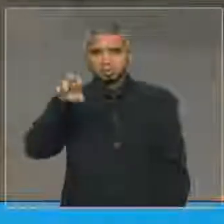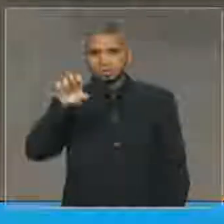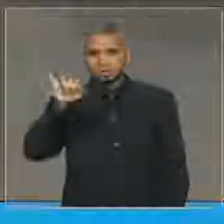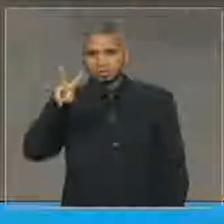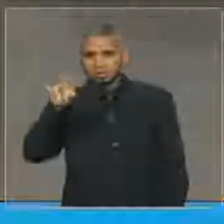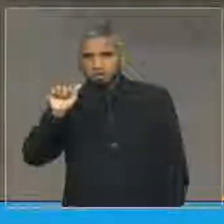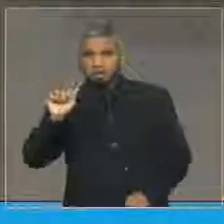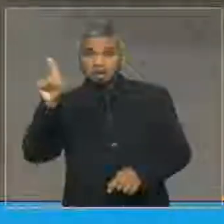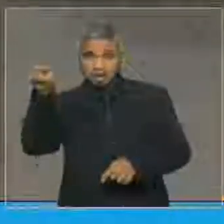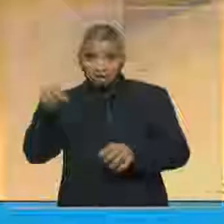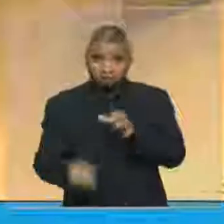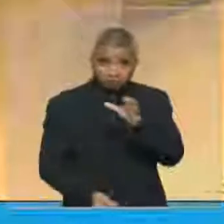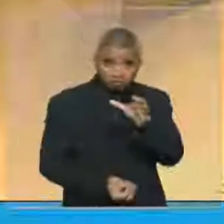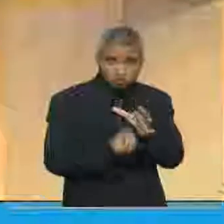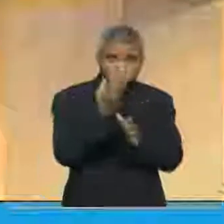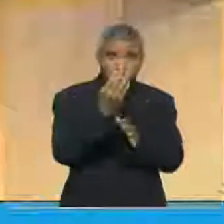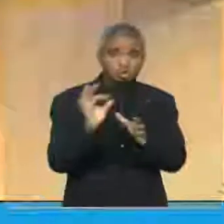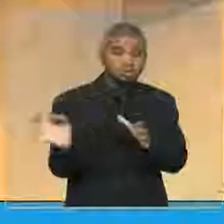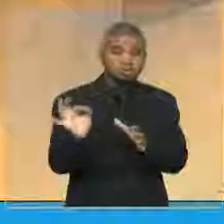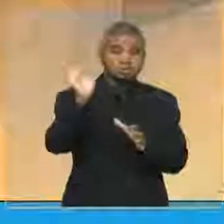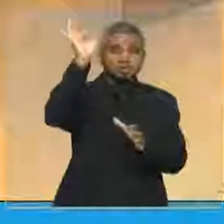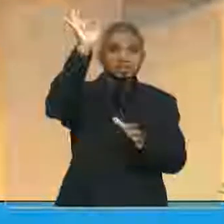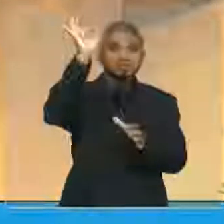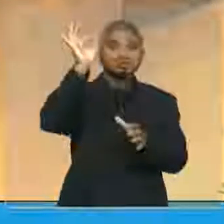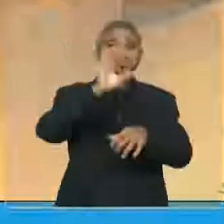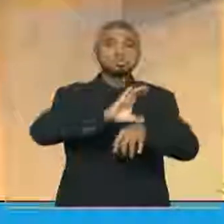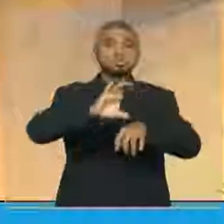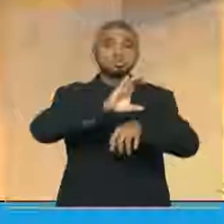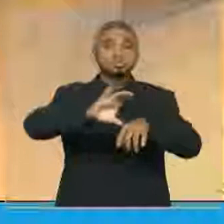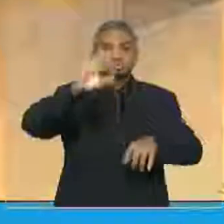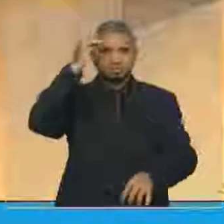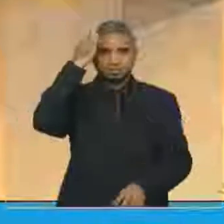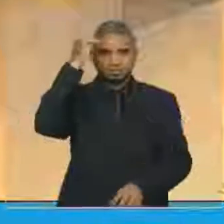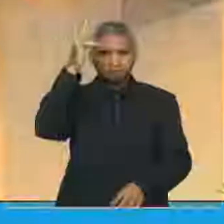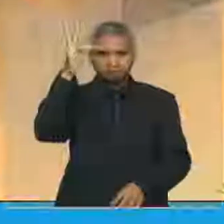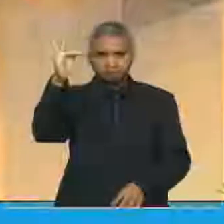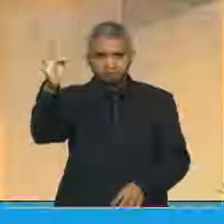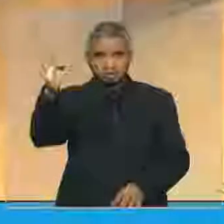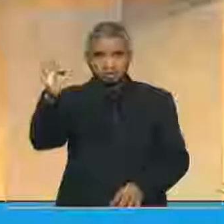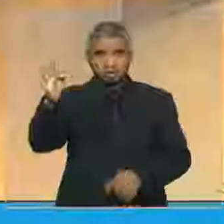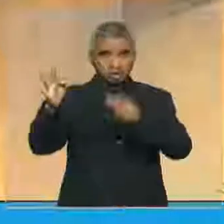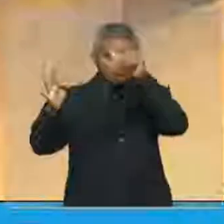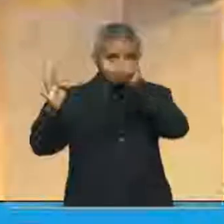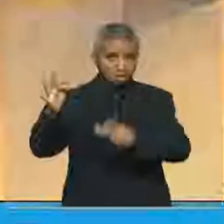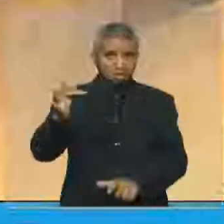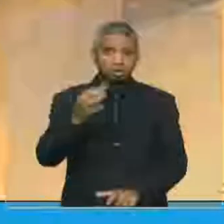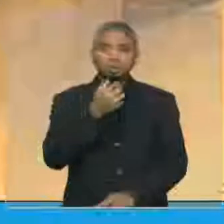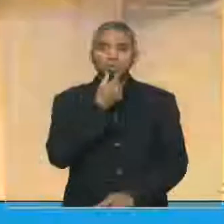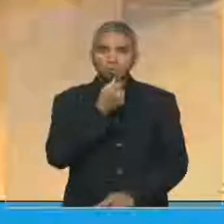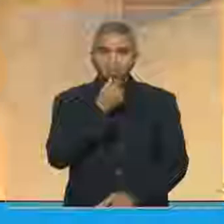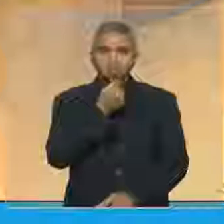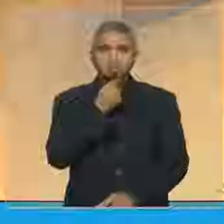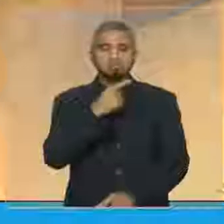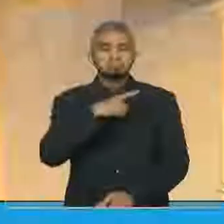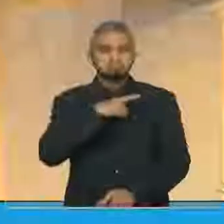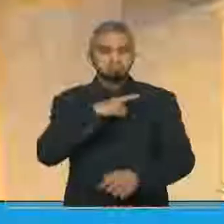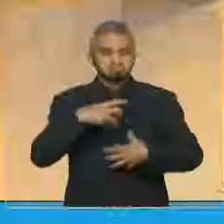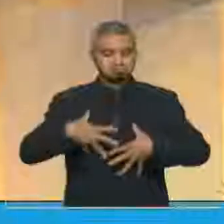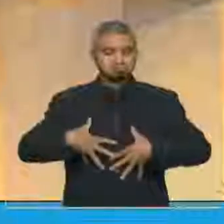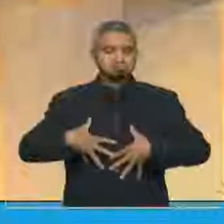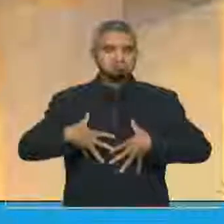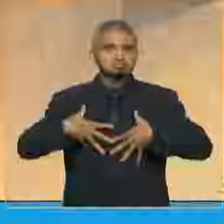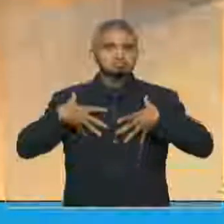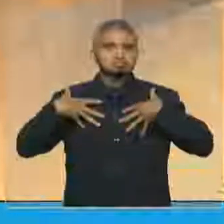Filosofia, um homem que honra a nossa história como Receita Federal, como